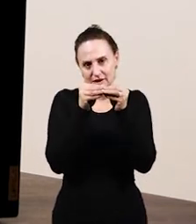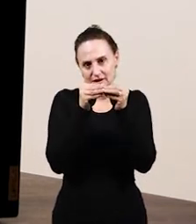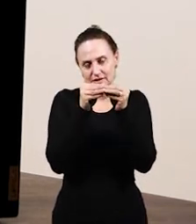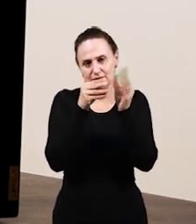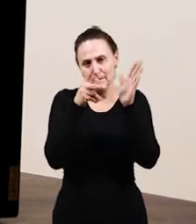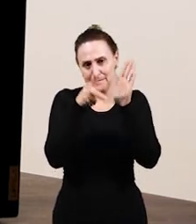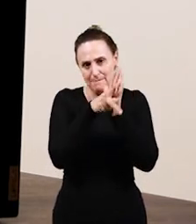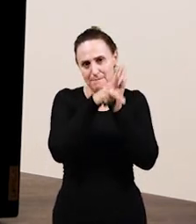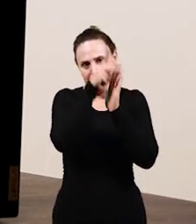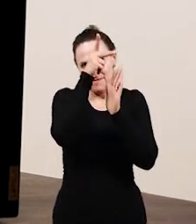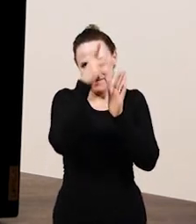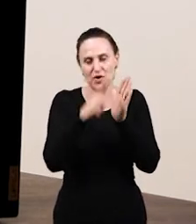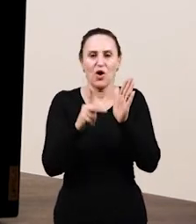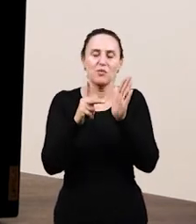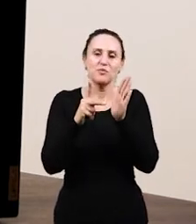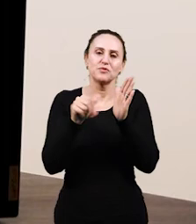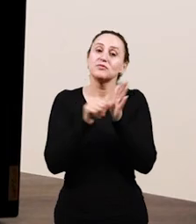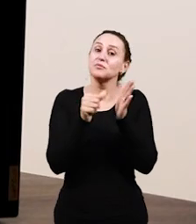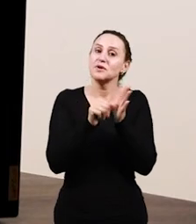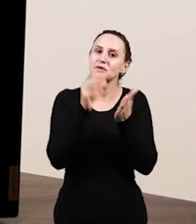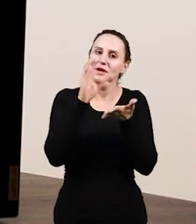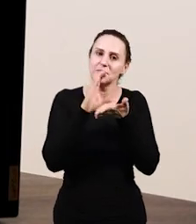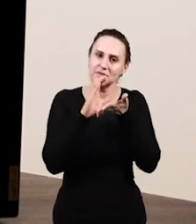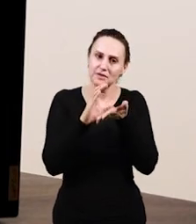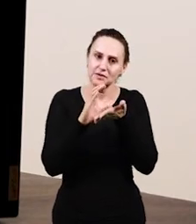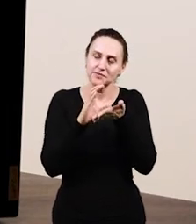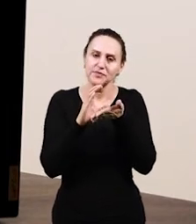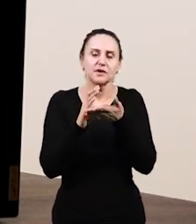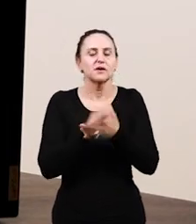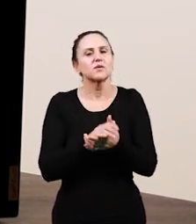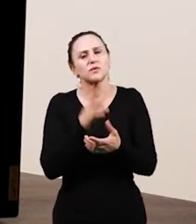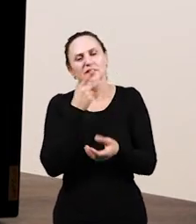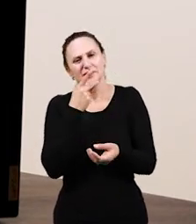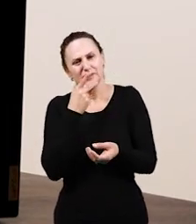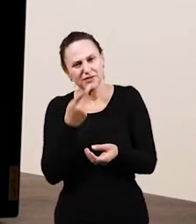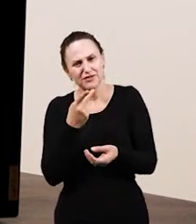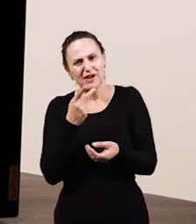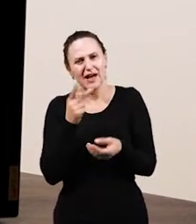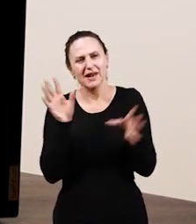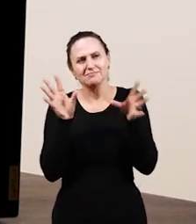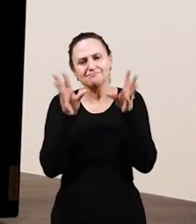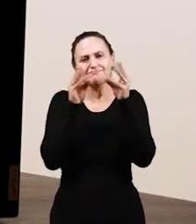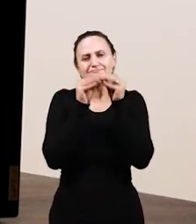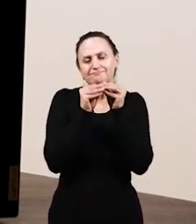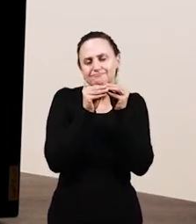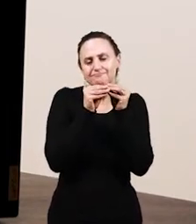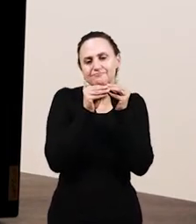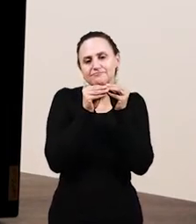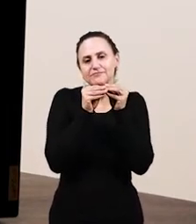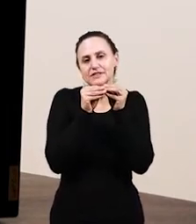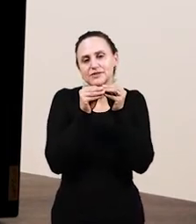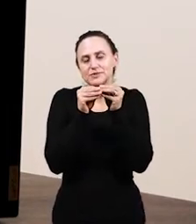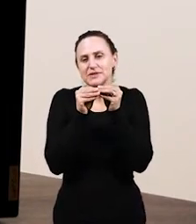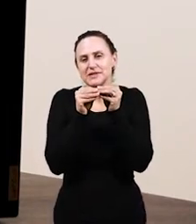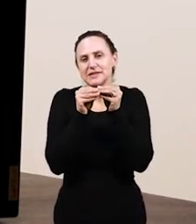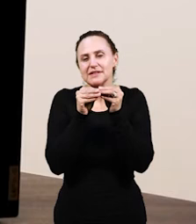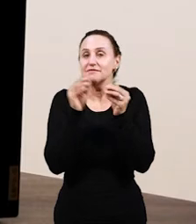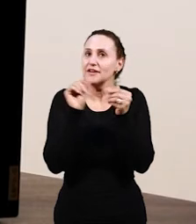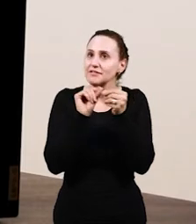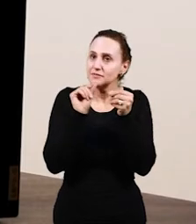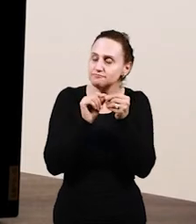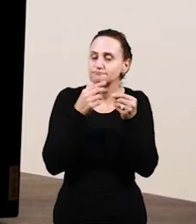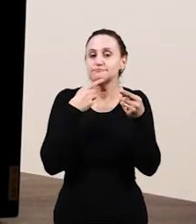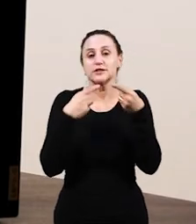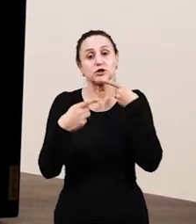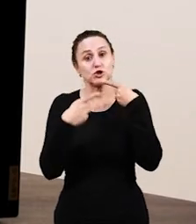objetivos que ele coloca lá no primeiro capítulo E aí quando ele fala em delimitar se ele vai justamente fazer essa